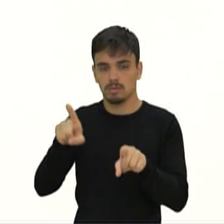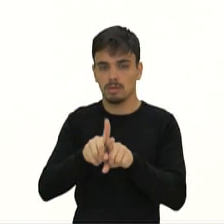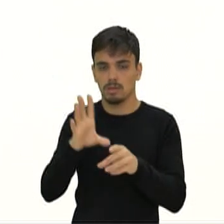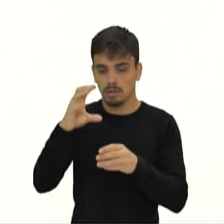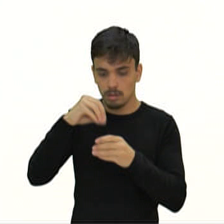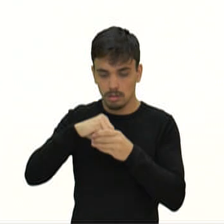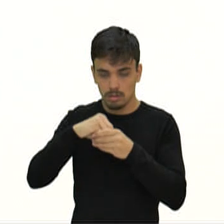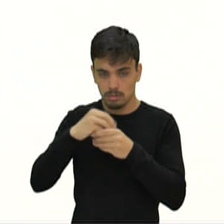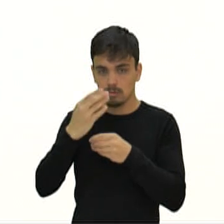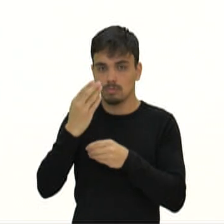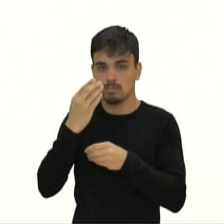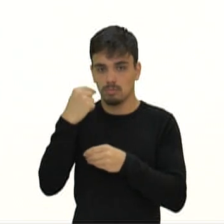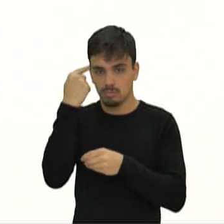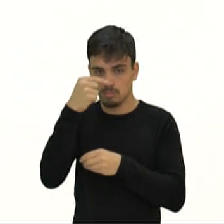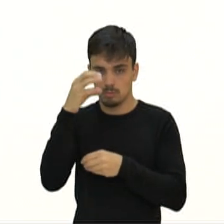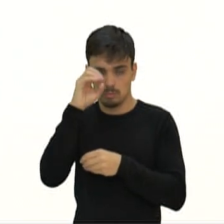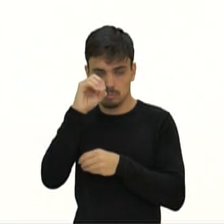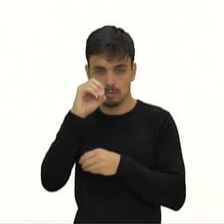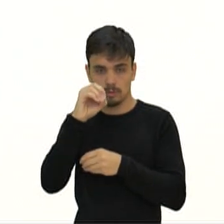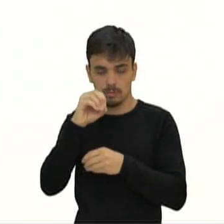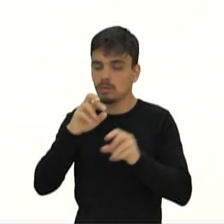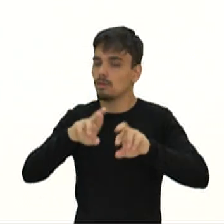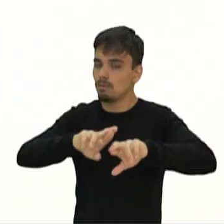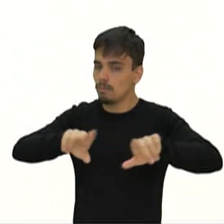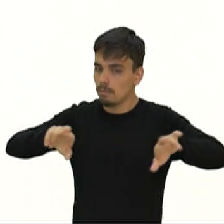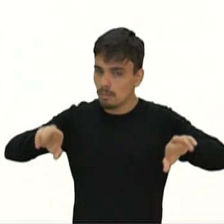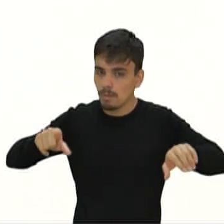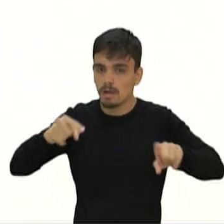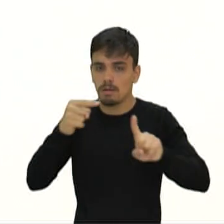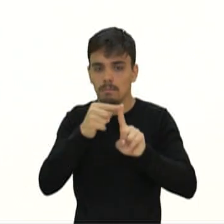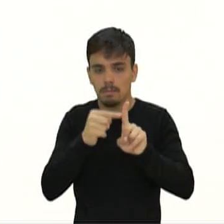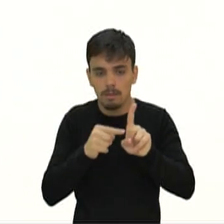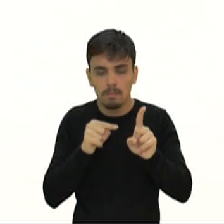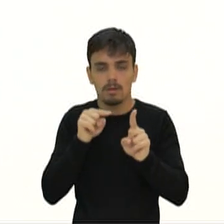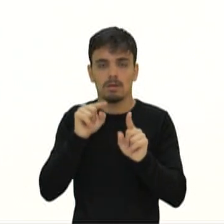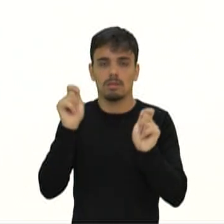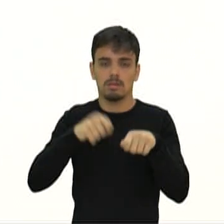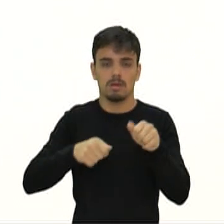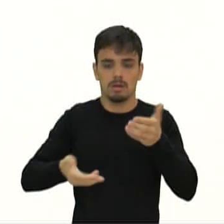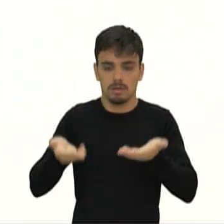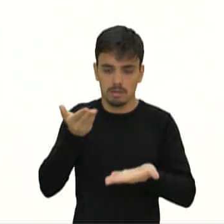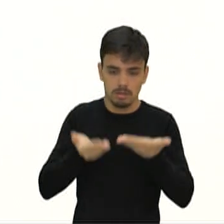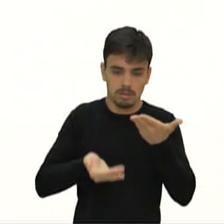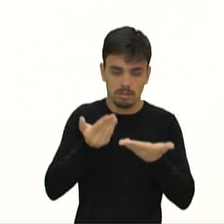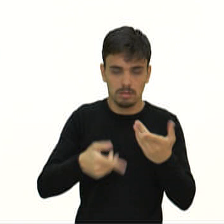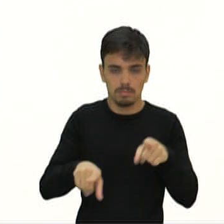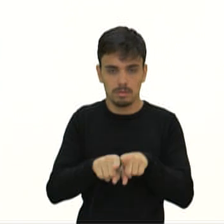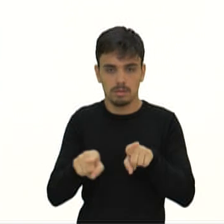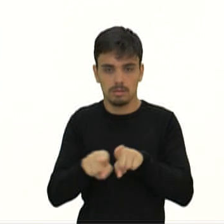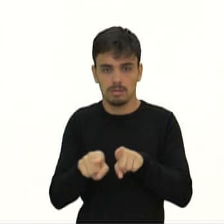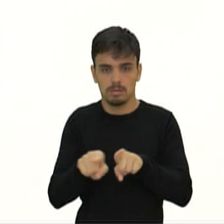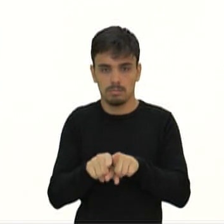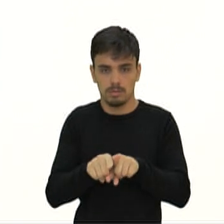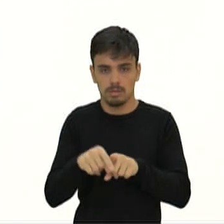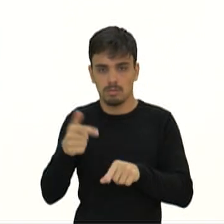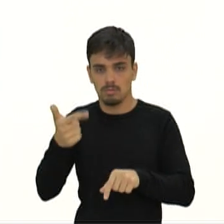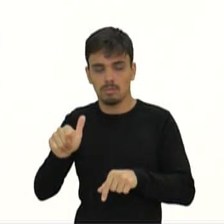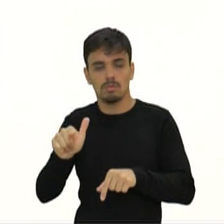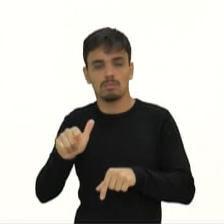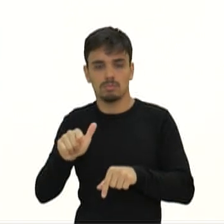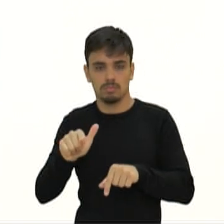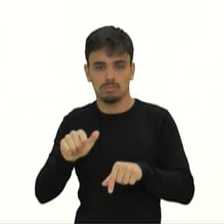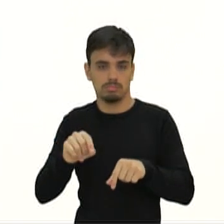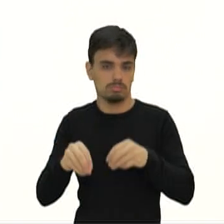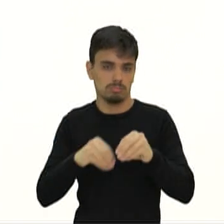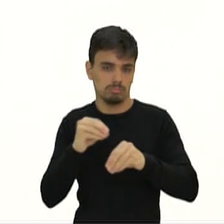posterior do olho. Diversos fatores podem alterar o equilíbrio entre a produção e o escoamento do humor aquoso,